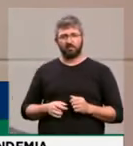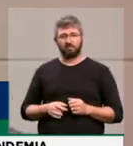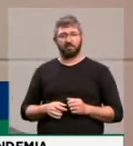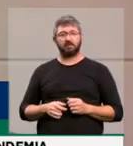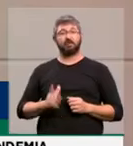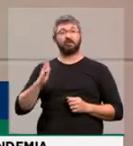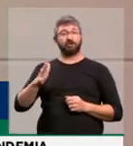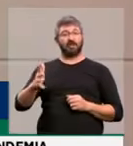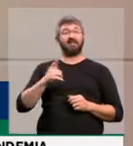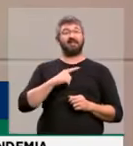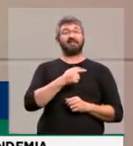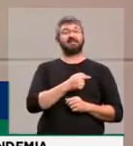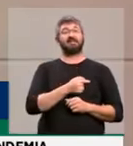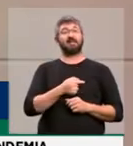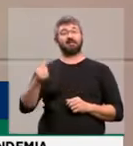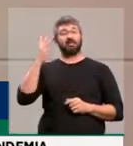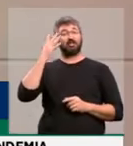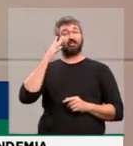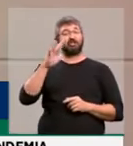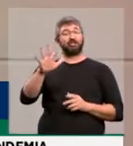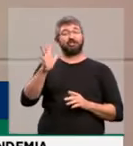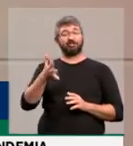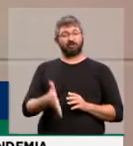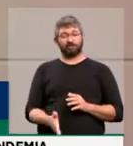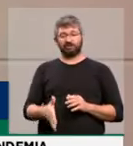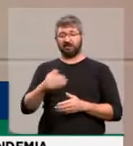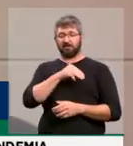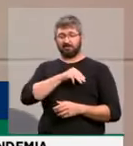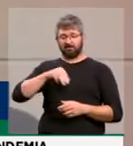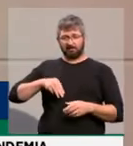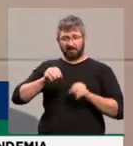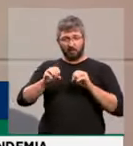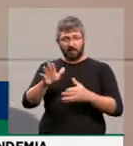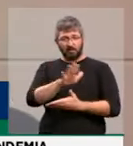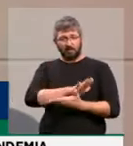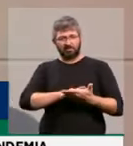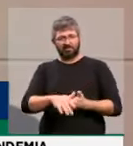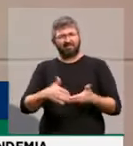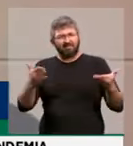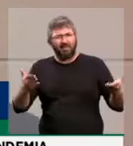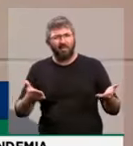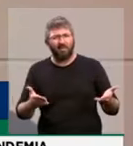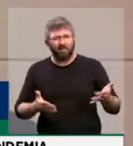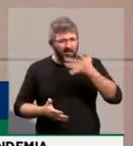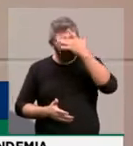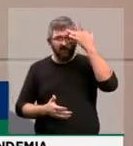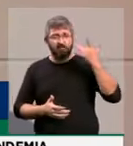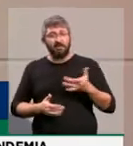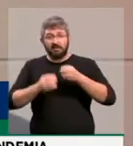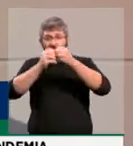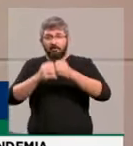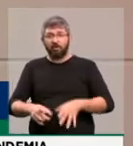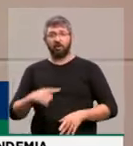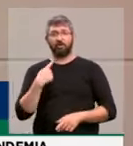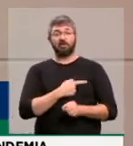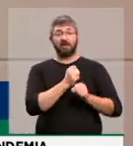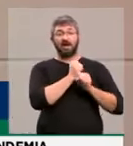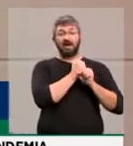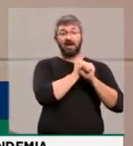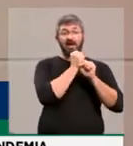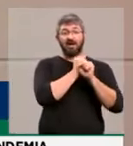há dias o país sem ministro da educação. Ou seja, é alguém que vem destruindo o que nós construímos há